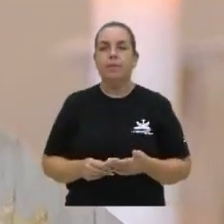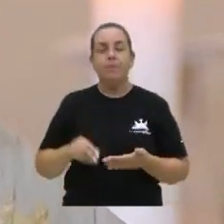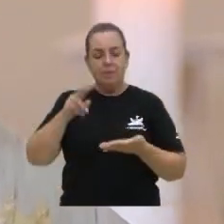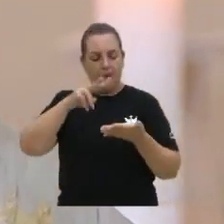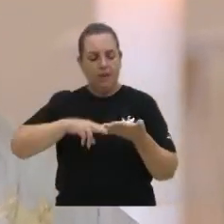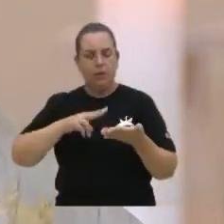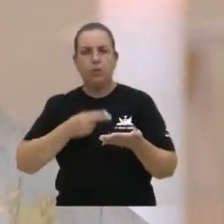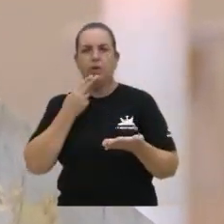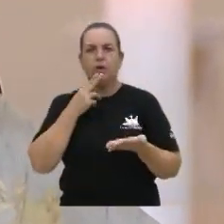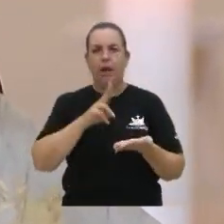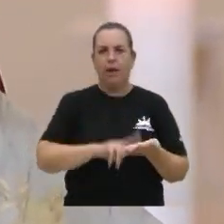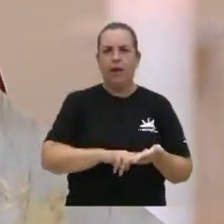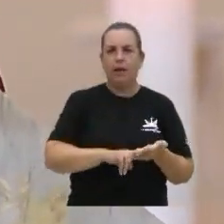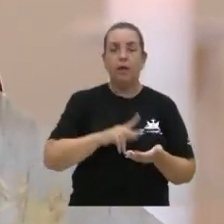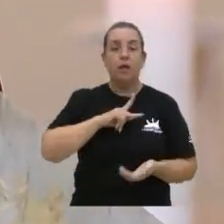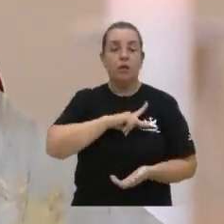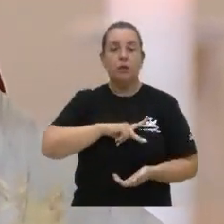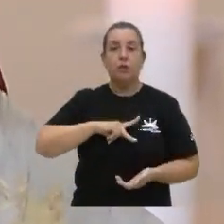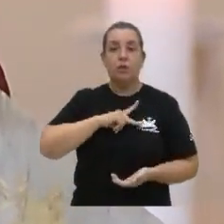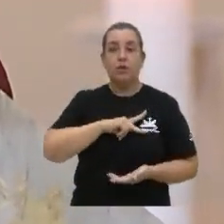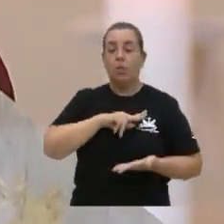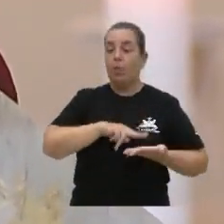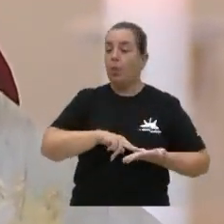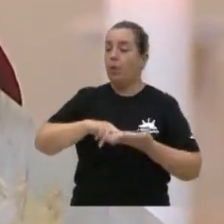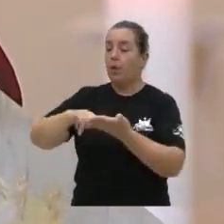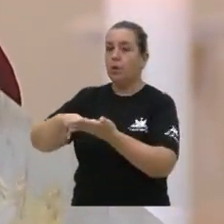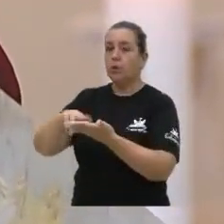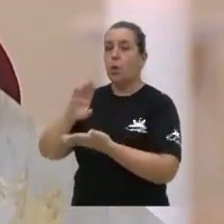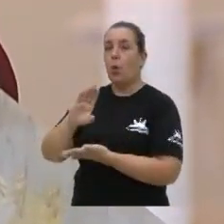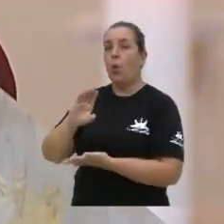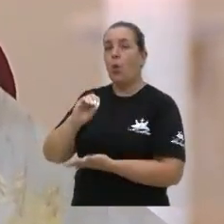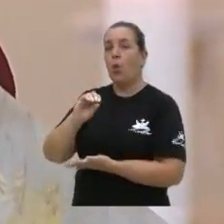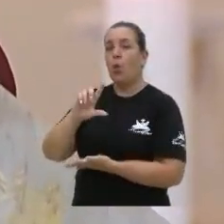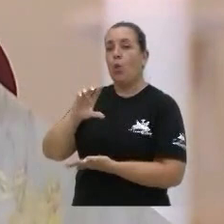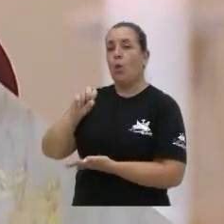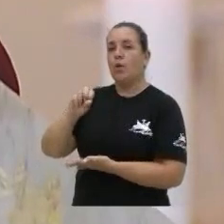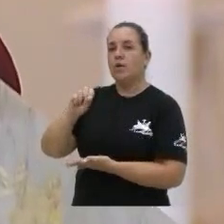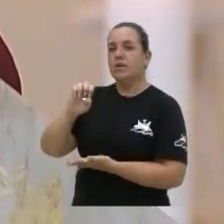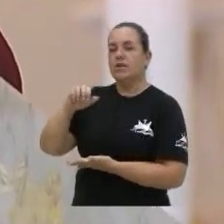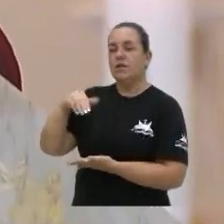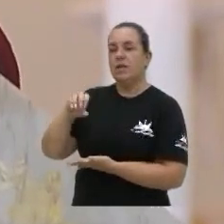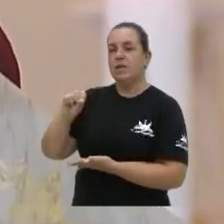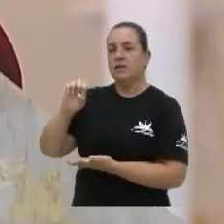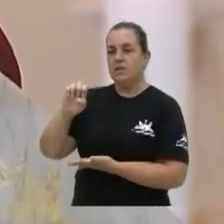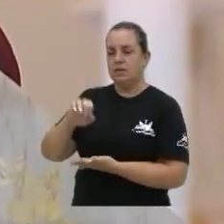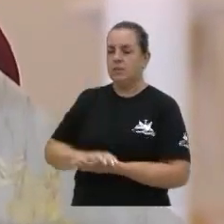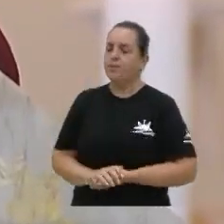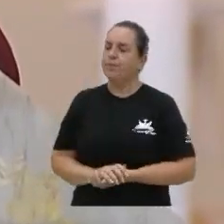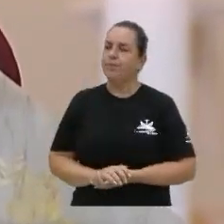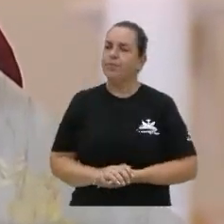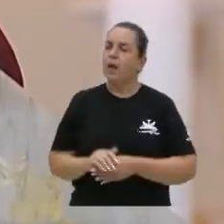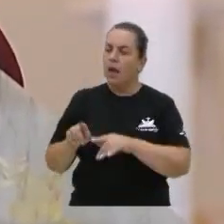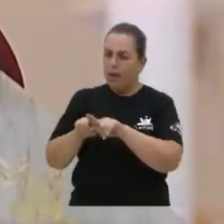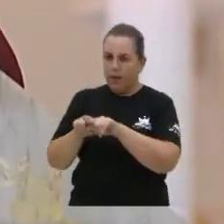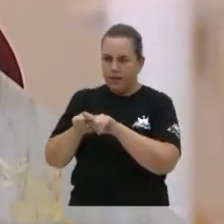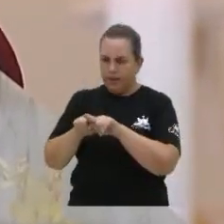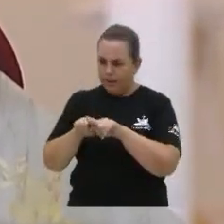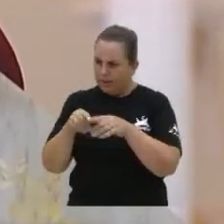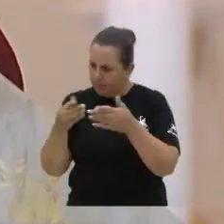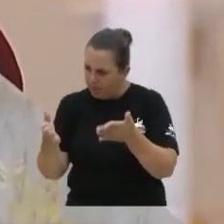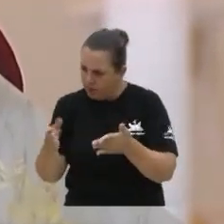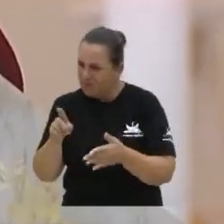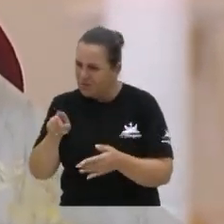Leitura da carta de São Paulo aos Colossenses. Irmãos, se ressuscitastes